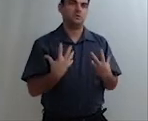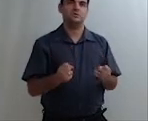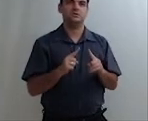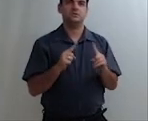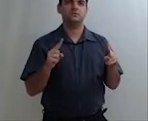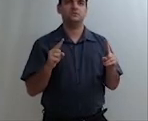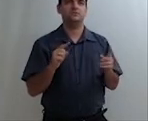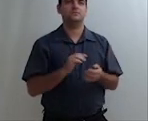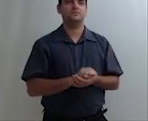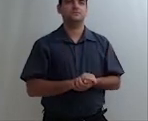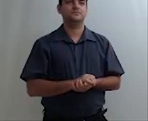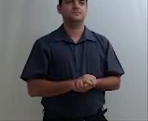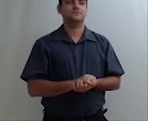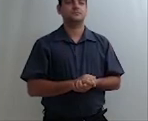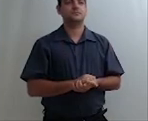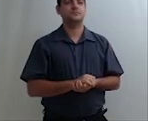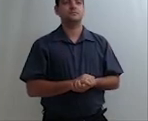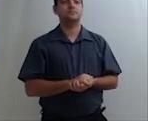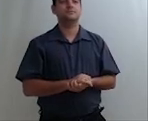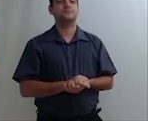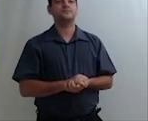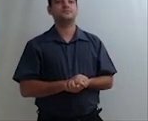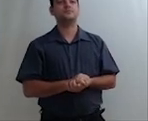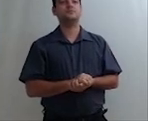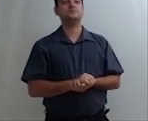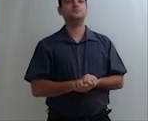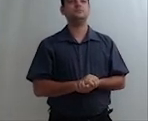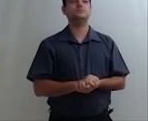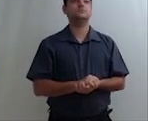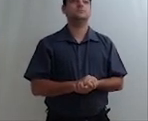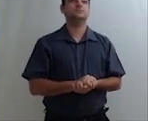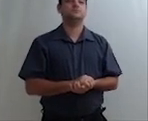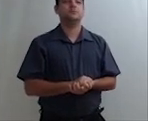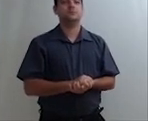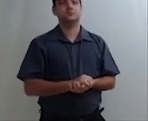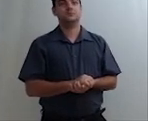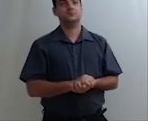ordinário como volta a Ministra